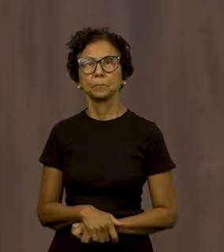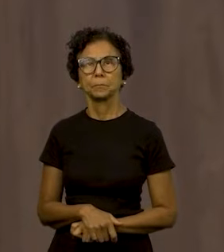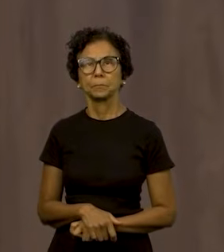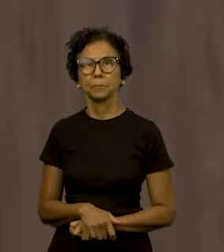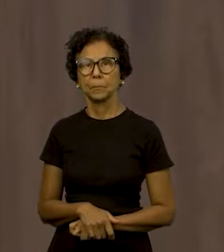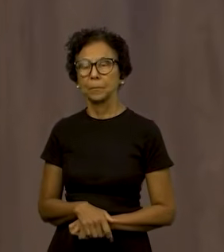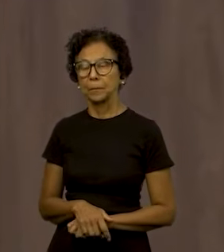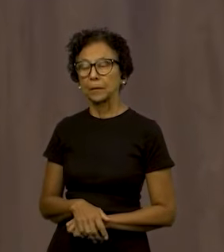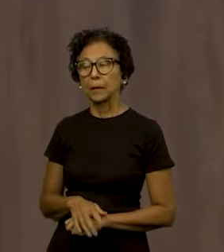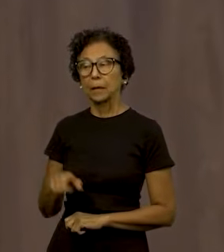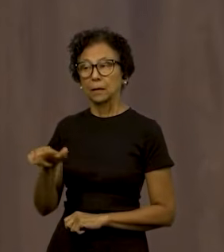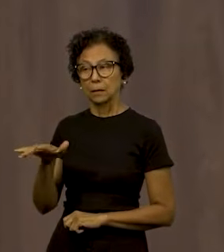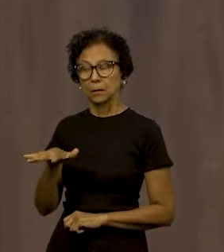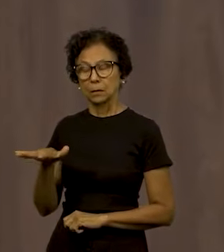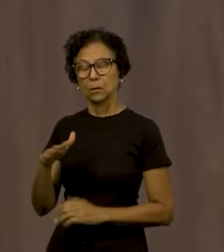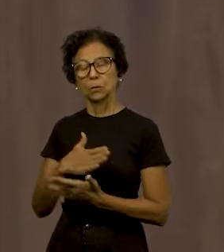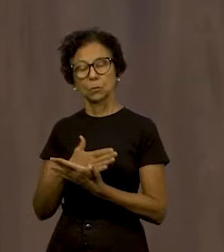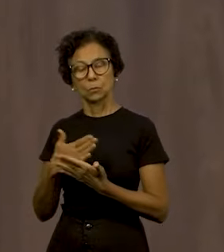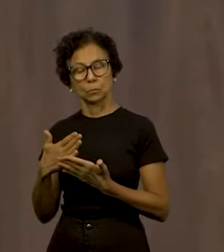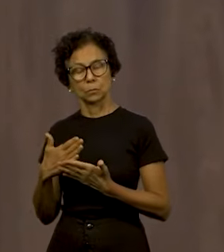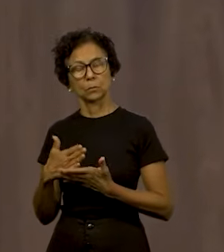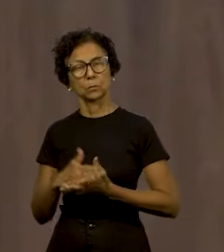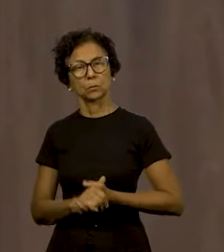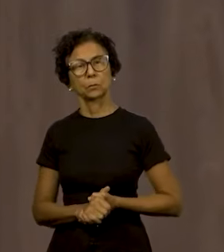olha só, começou a ter novamente